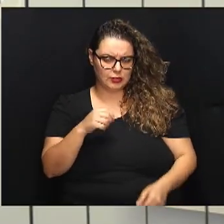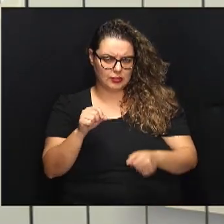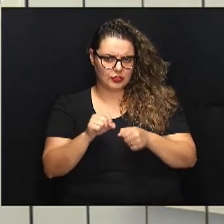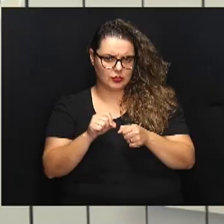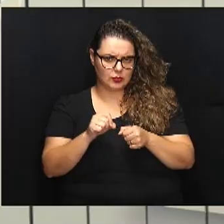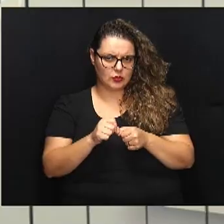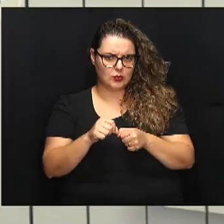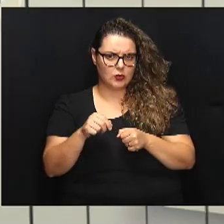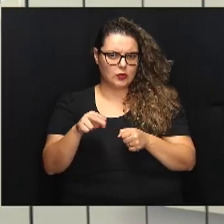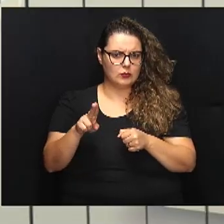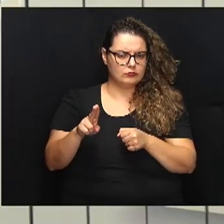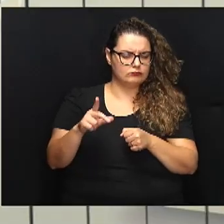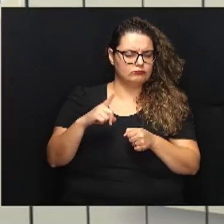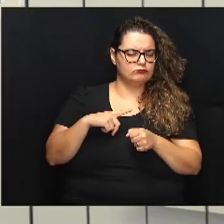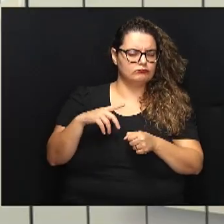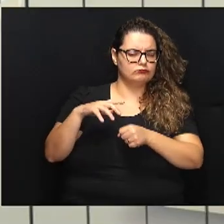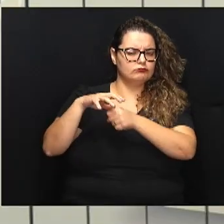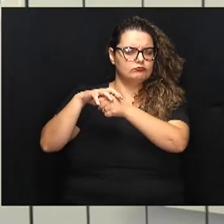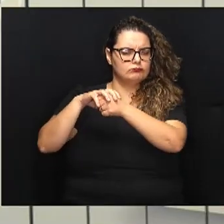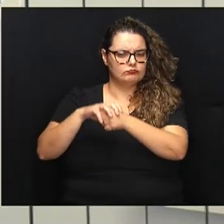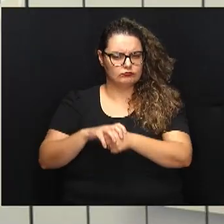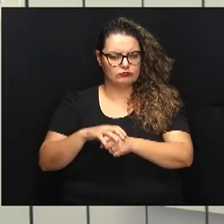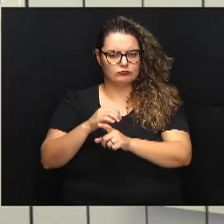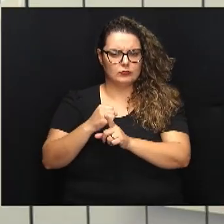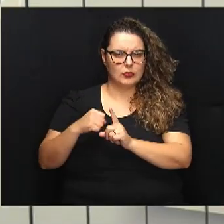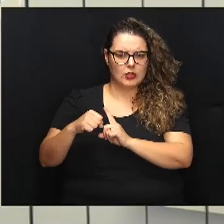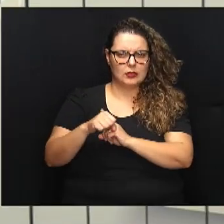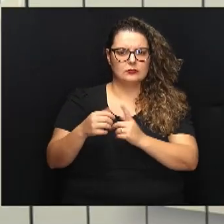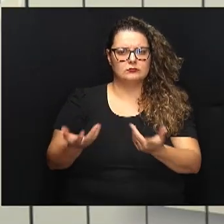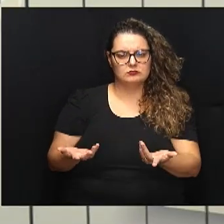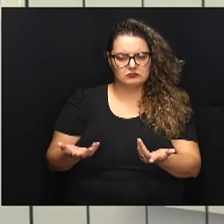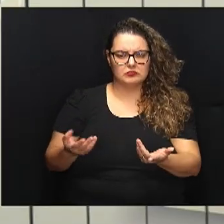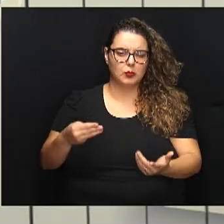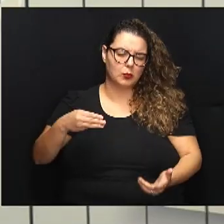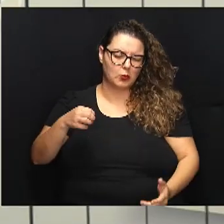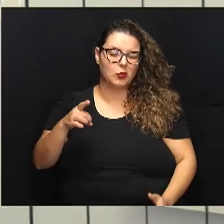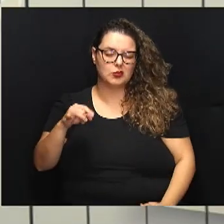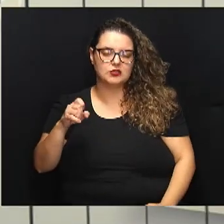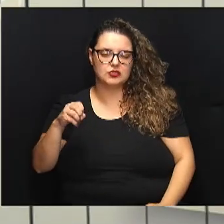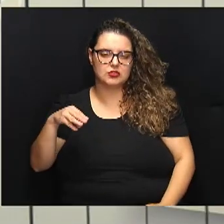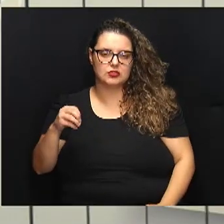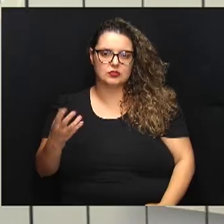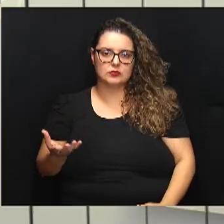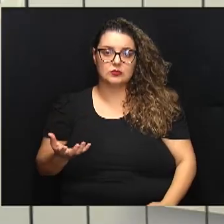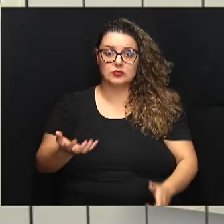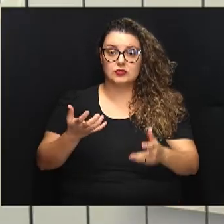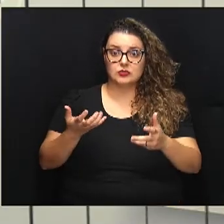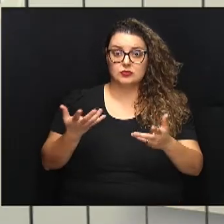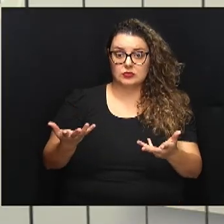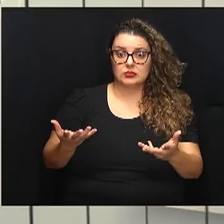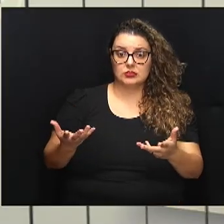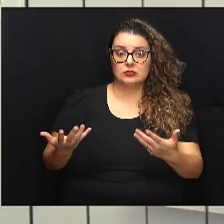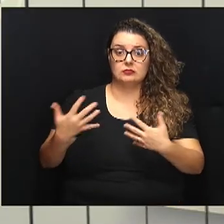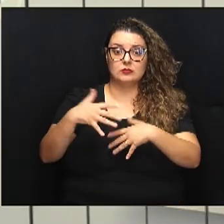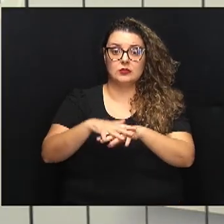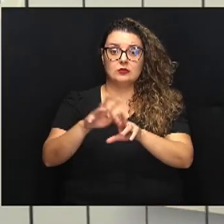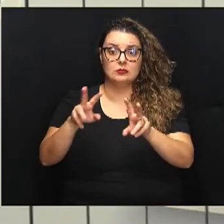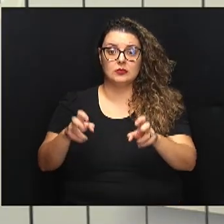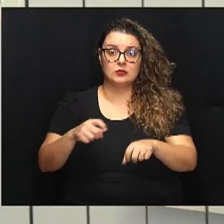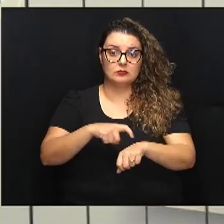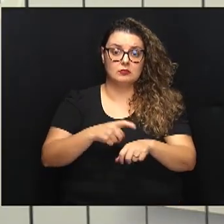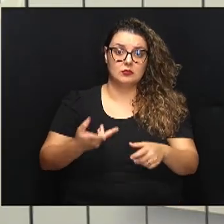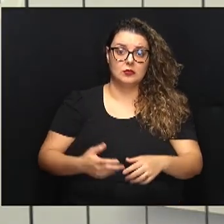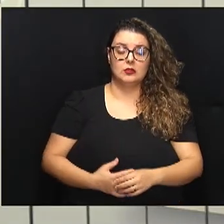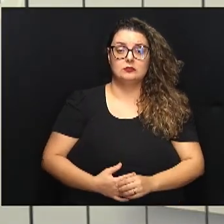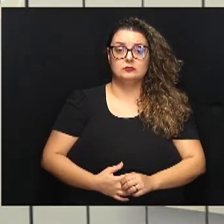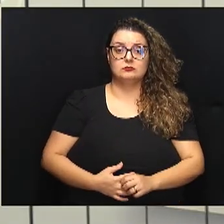realizada, ou existe uma pressão social, um modismo mesmo, de querermos estar inserido no assunto do momento,